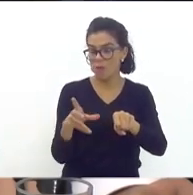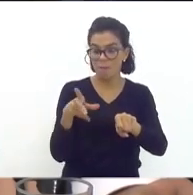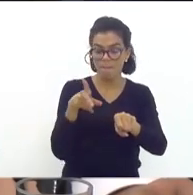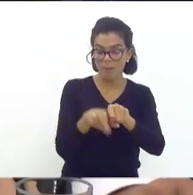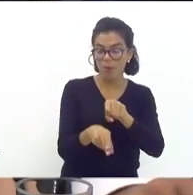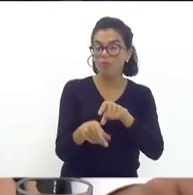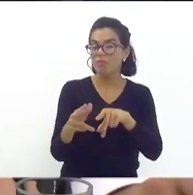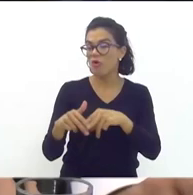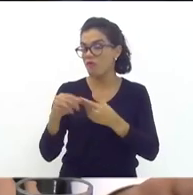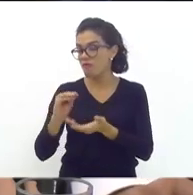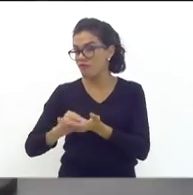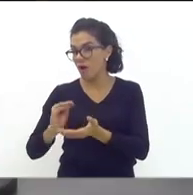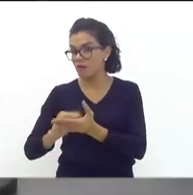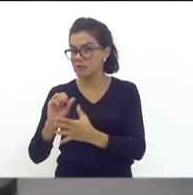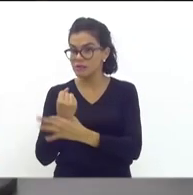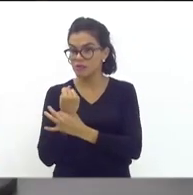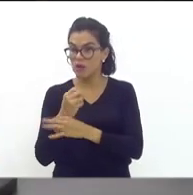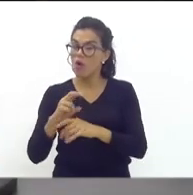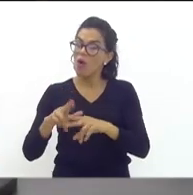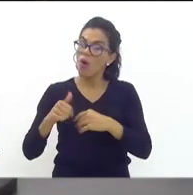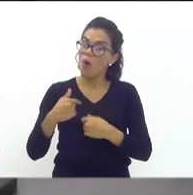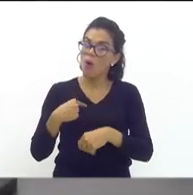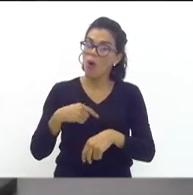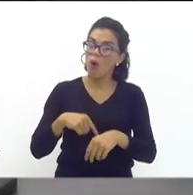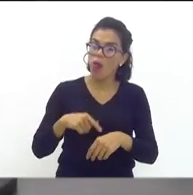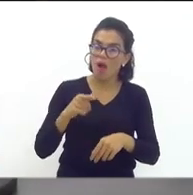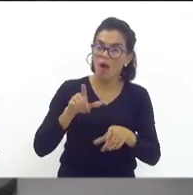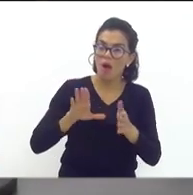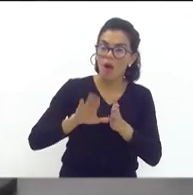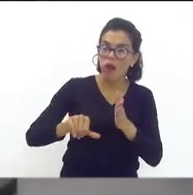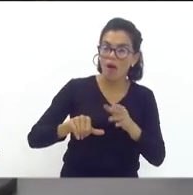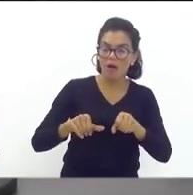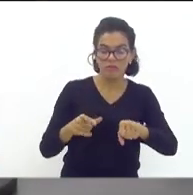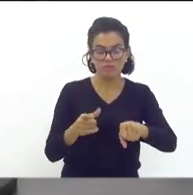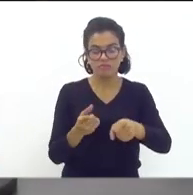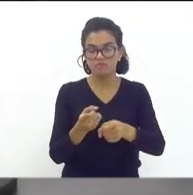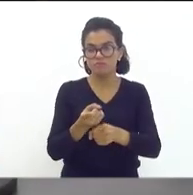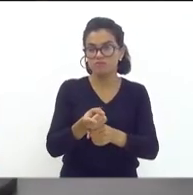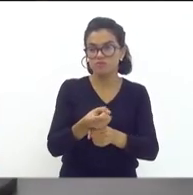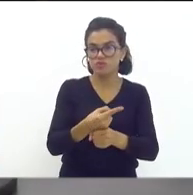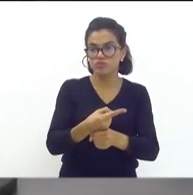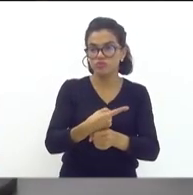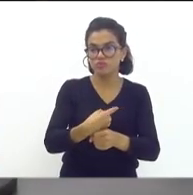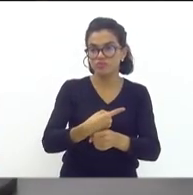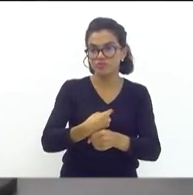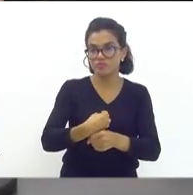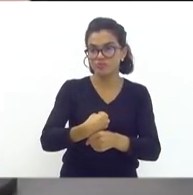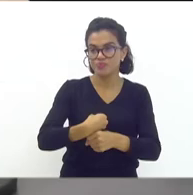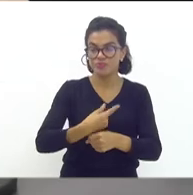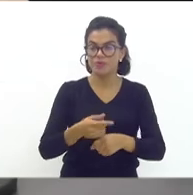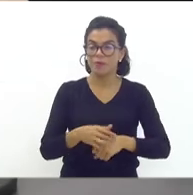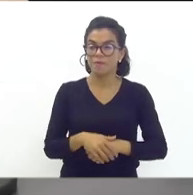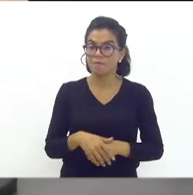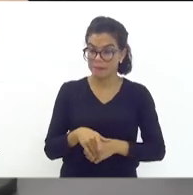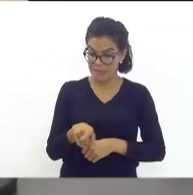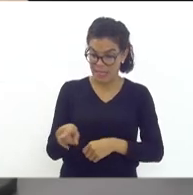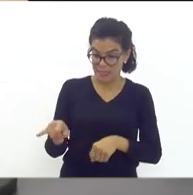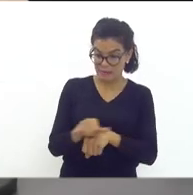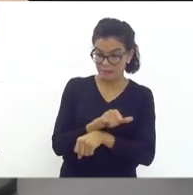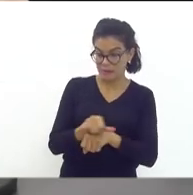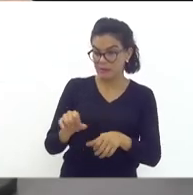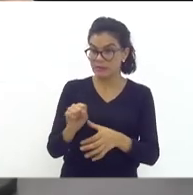ou fraude no medidor o que a agência tá fazendo é essa medida de segurança está